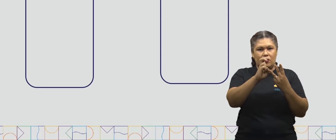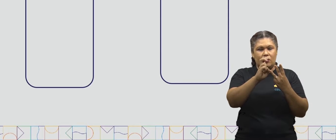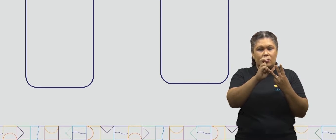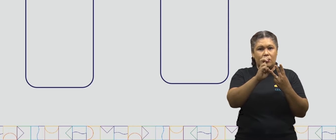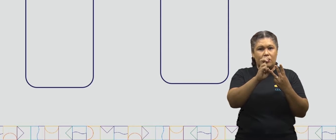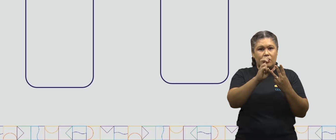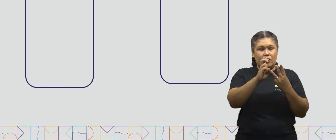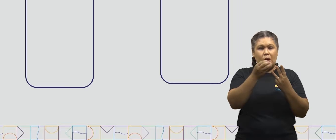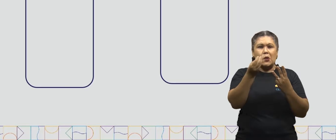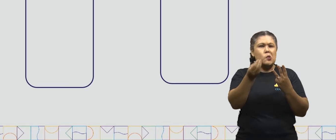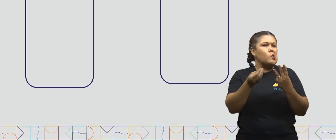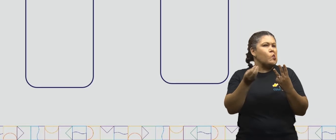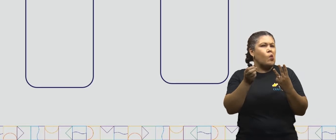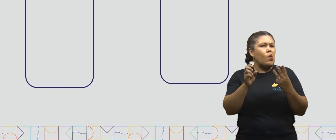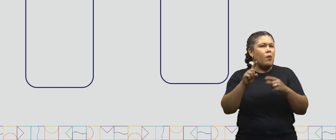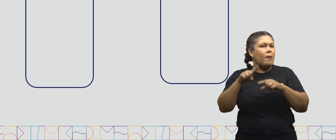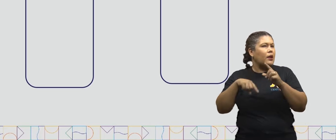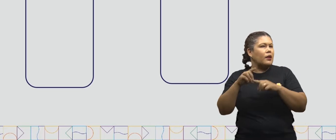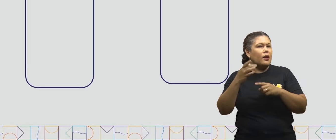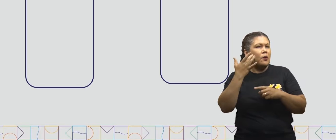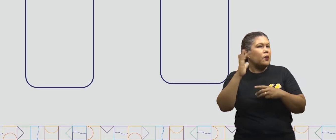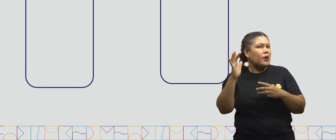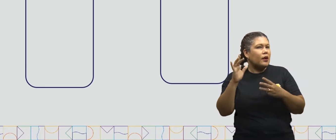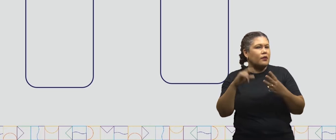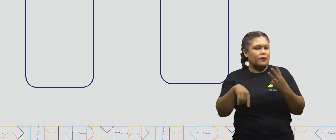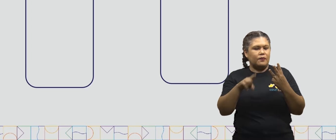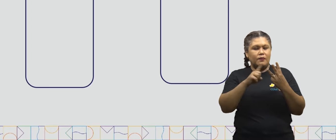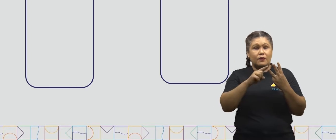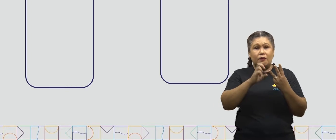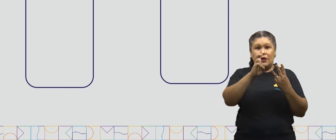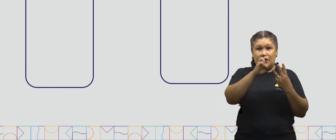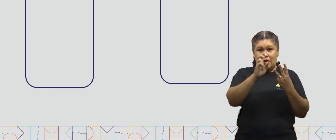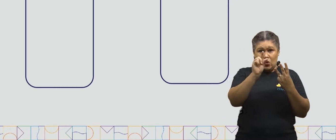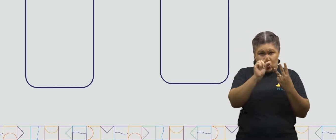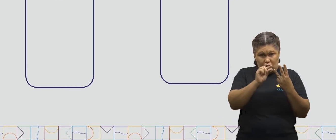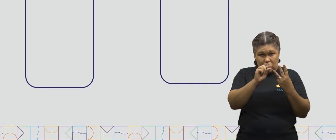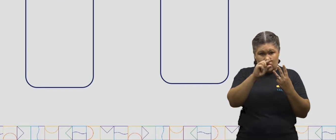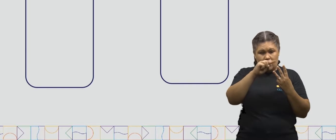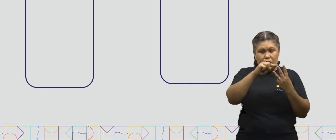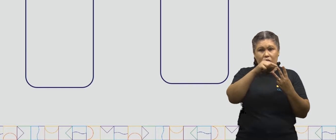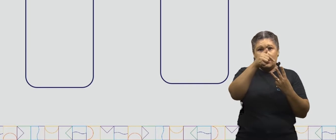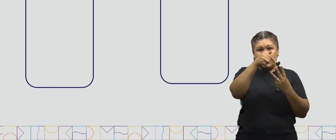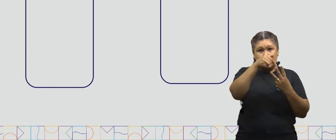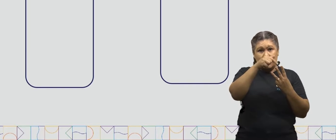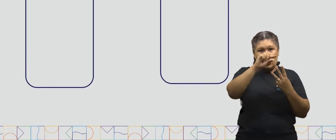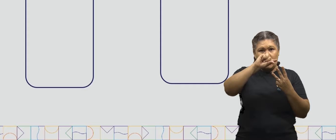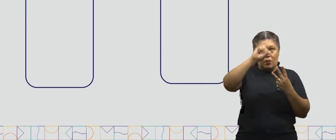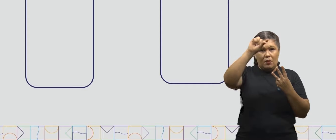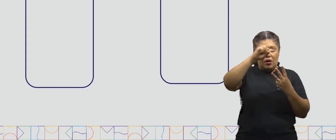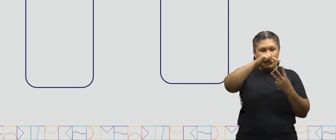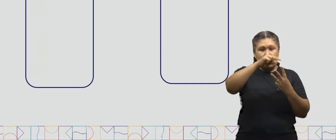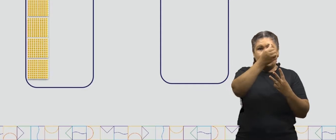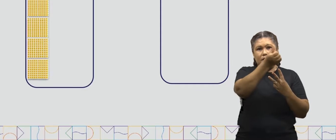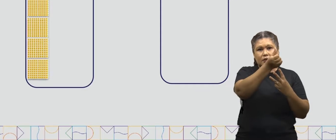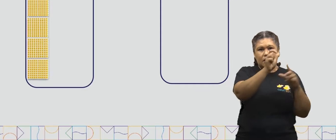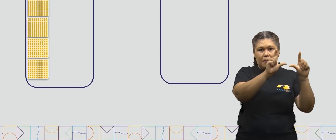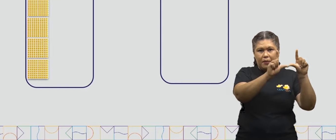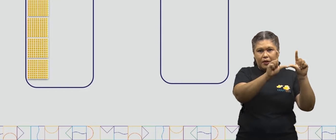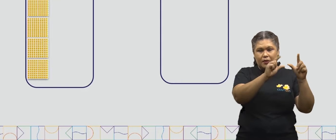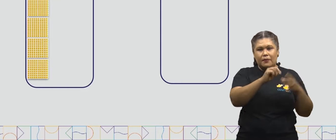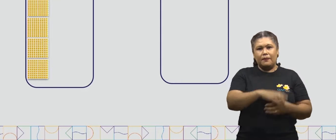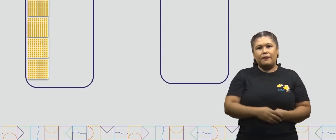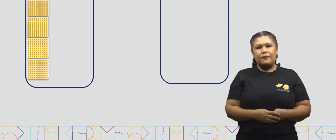675, que pode ser representado por 5 cubinhos, 7 barras e 6